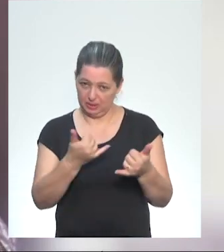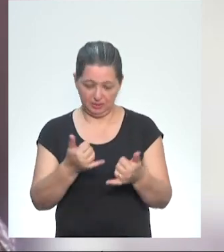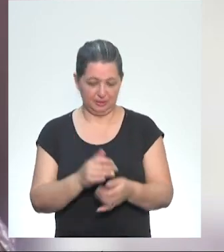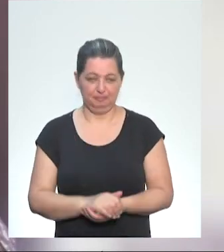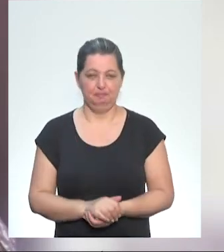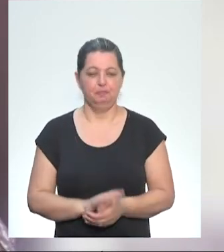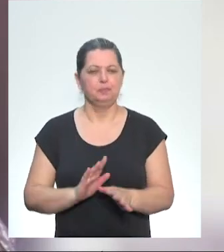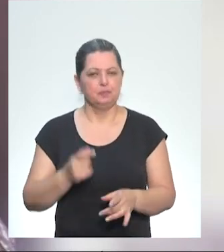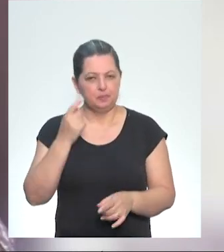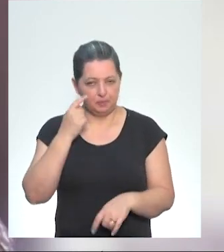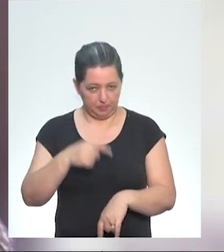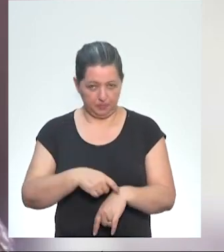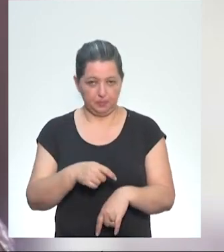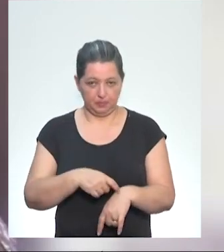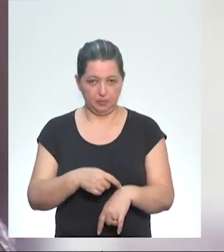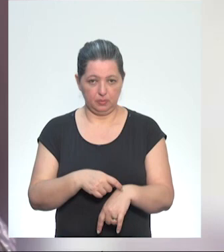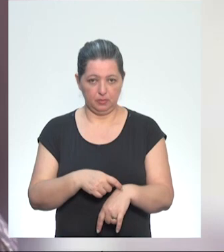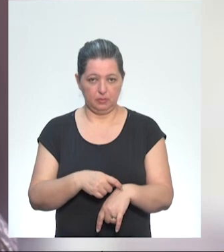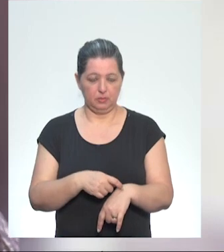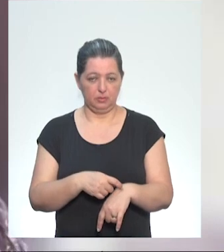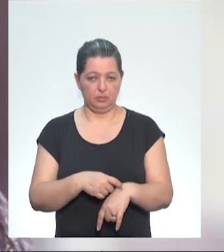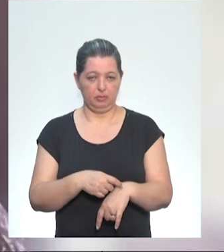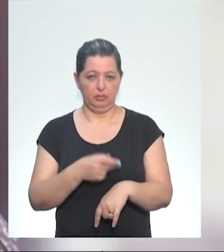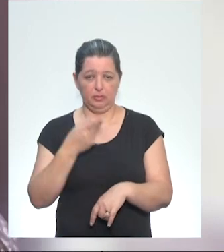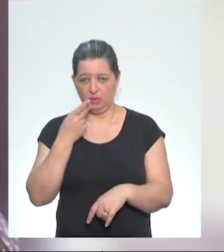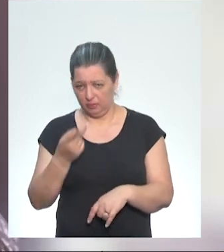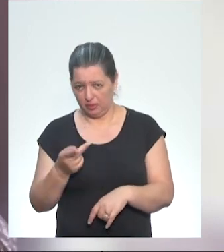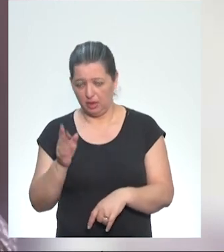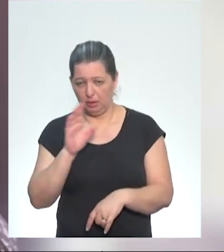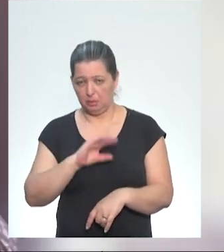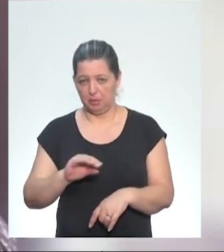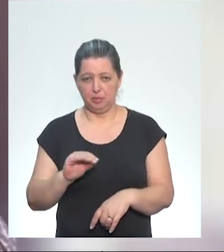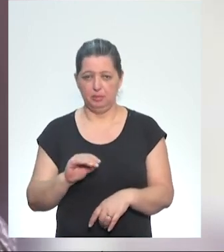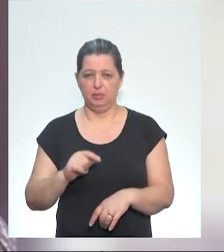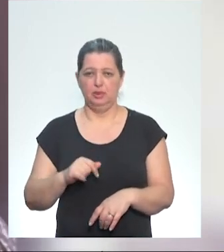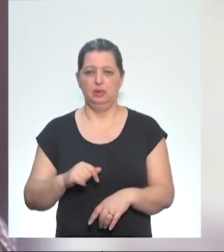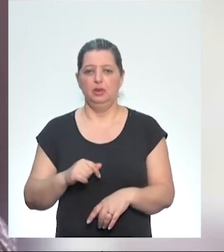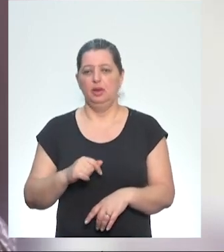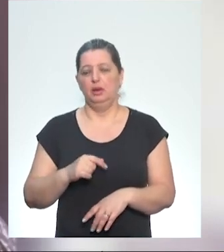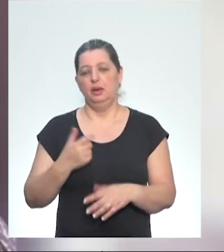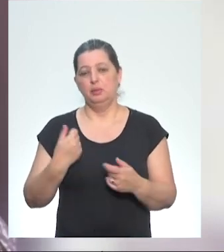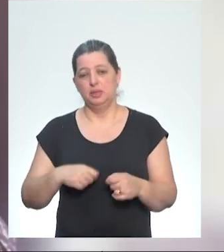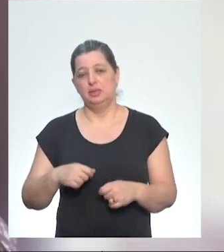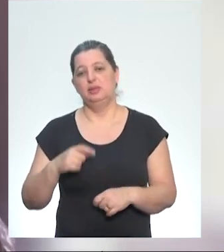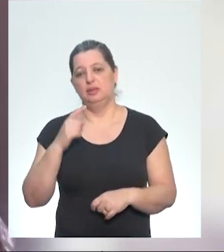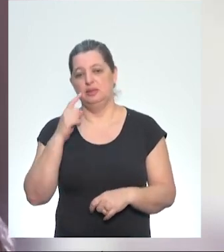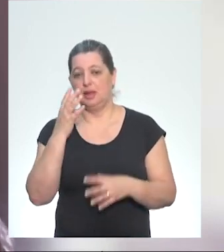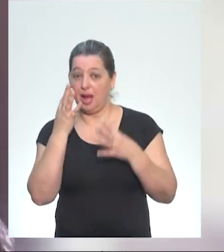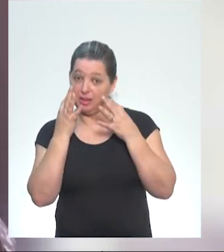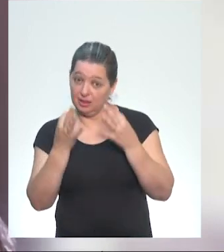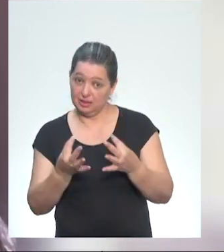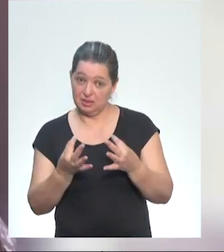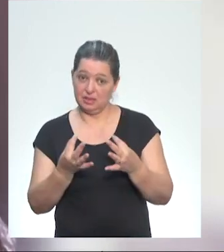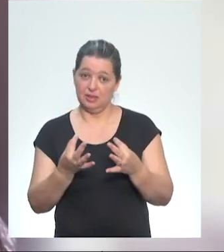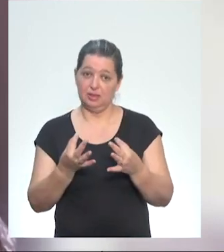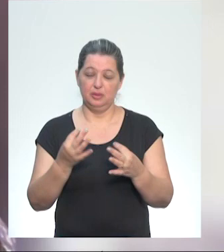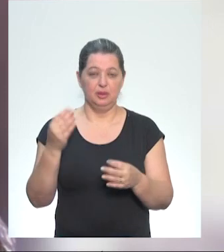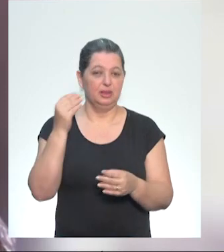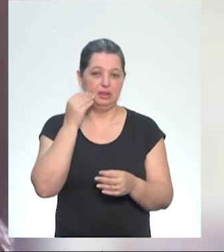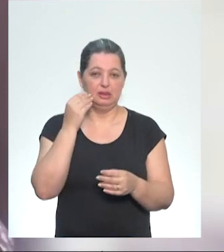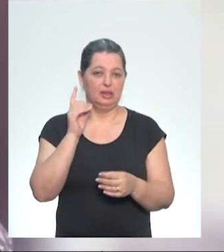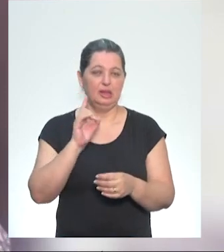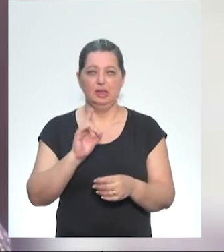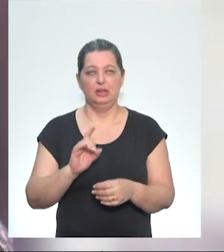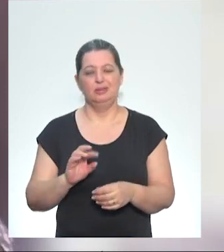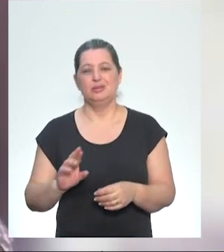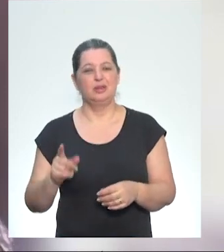na hora que vocês forem falar, é tomar cuidado com o palavreado, né? Assim, tentar não diminuir, não vou dizer